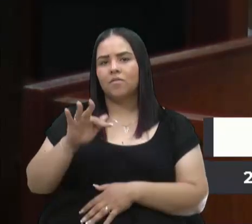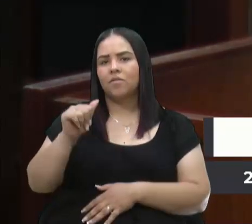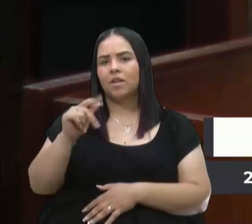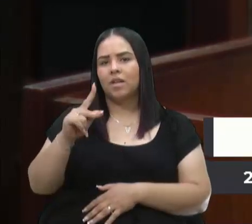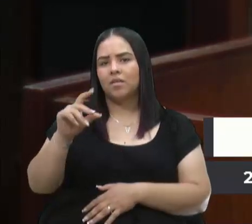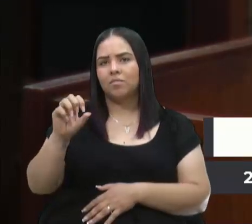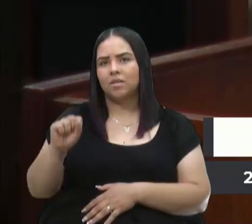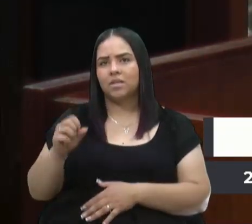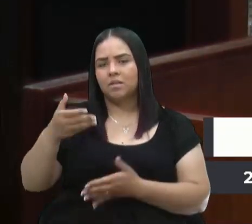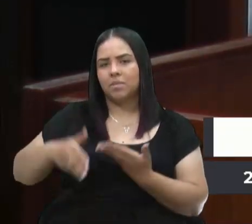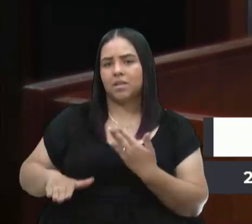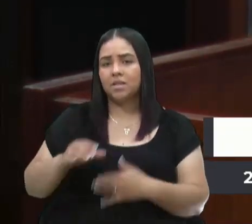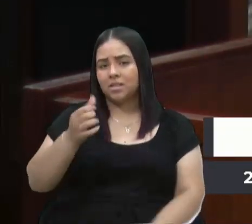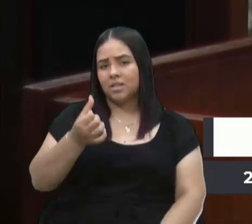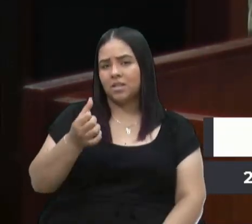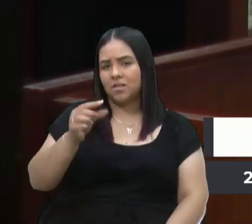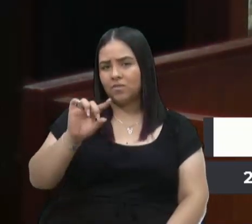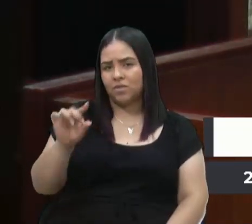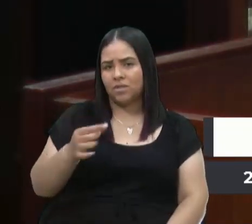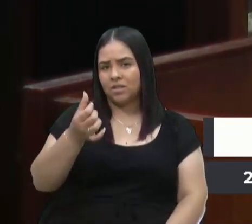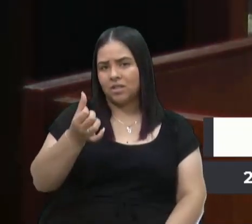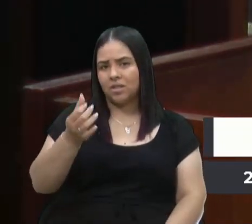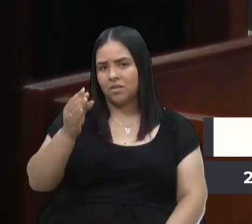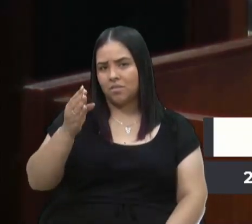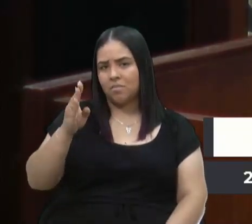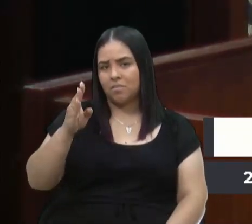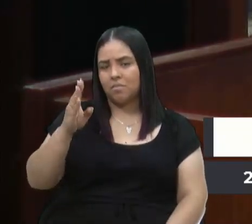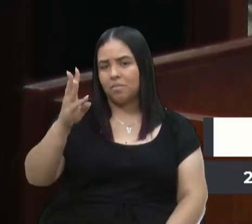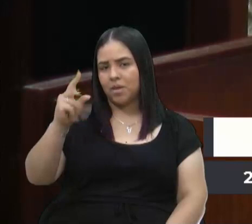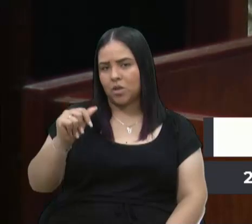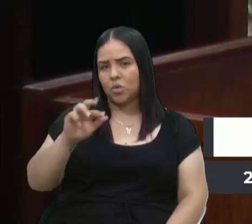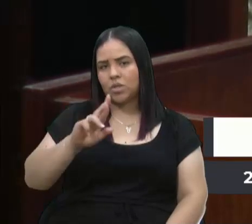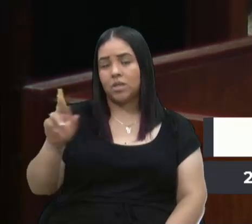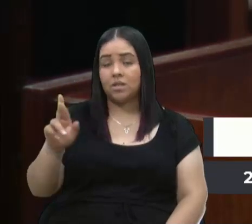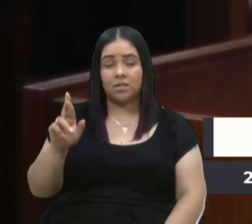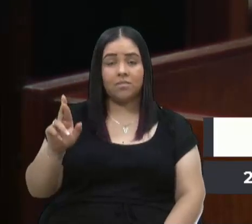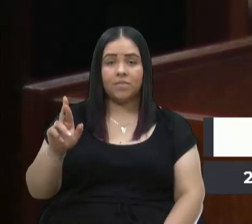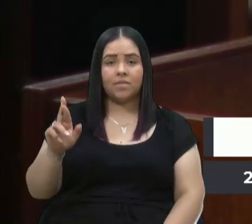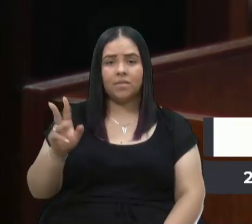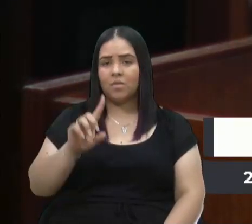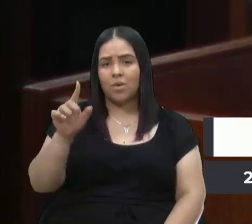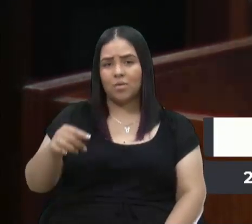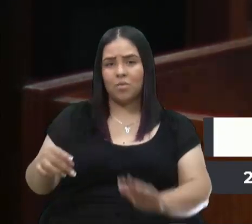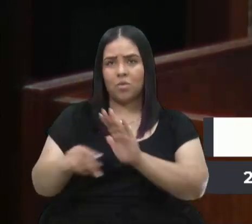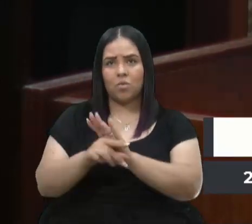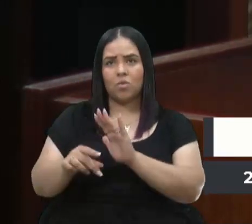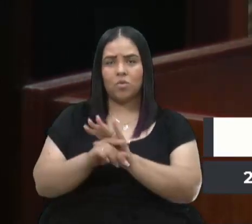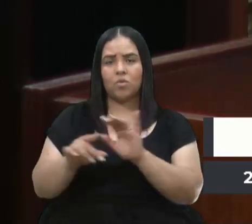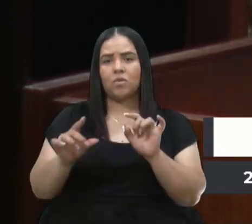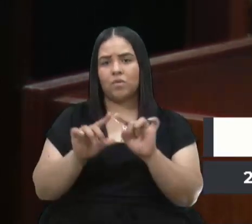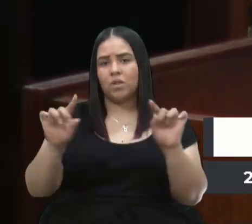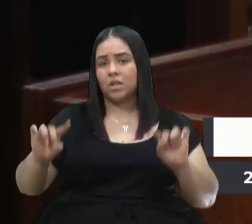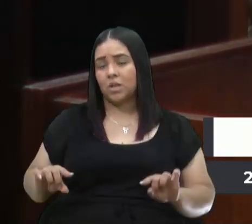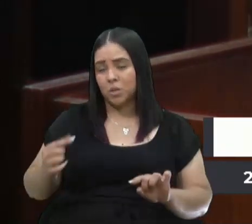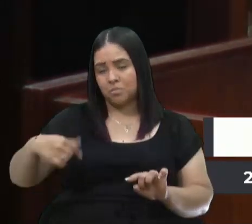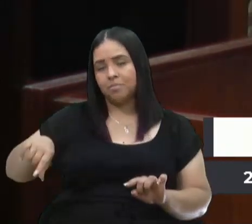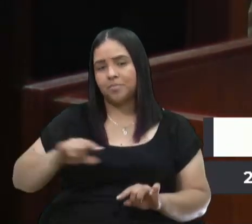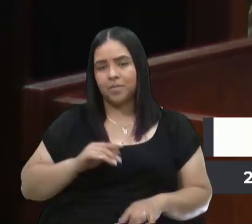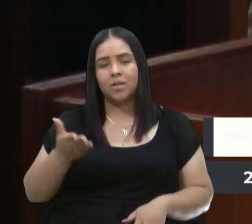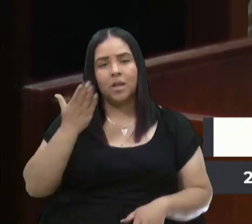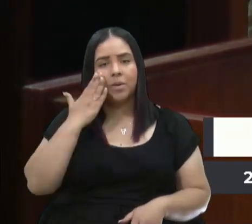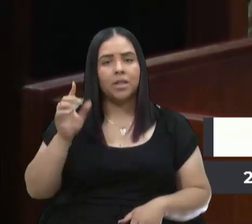déficit que a gente fala aí de 6,6 bilhões de reais. E é uma conta que não é dos servidores, todos nós sabemos